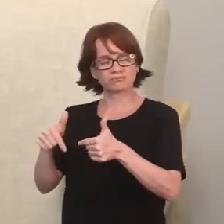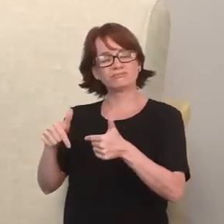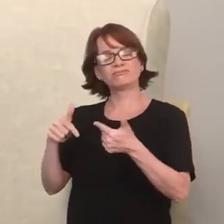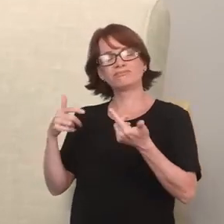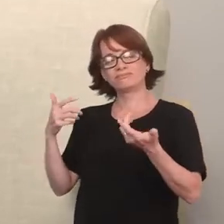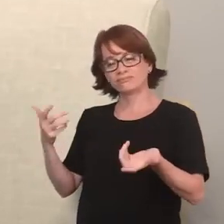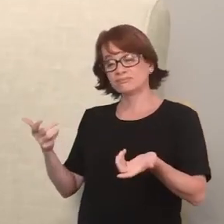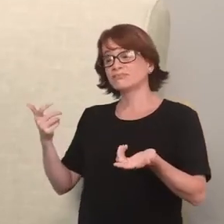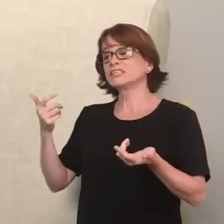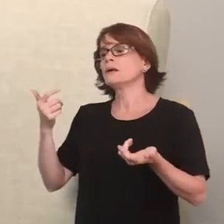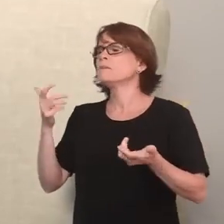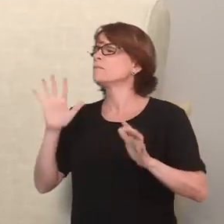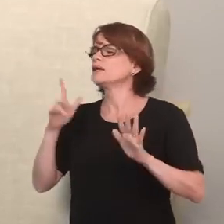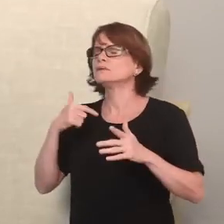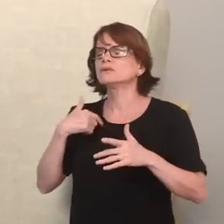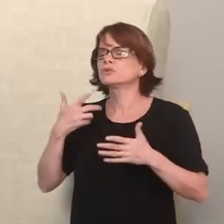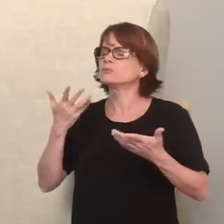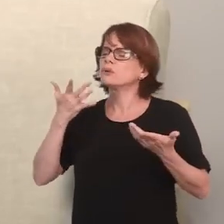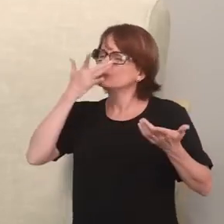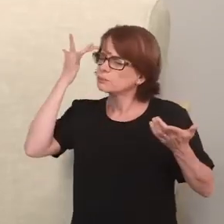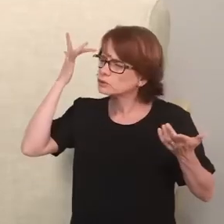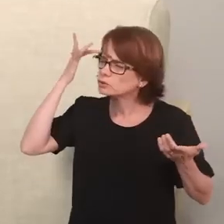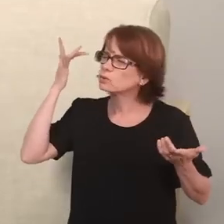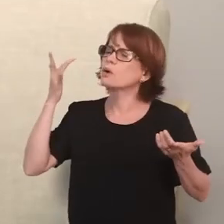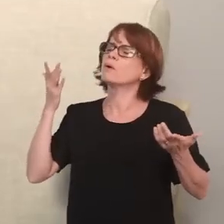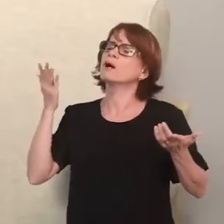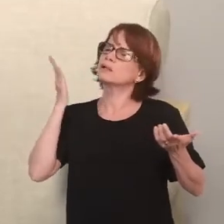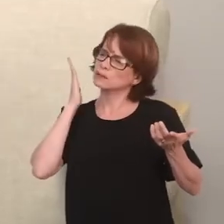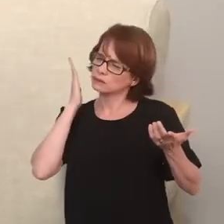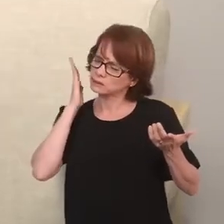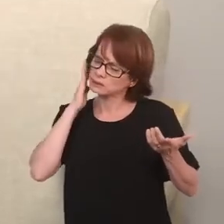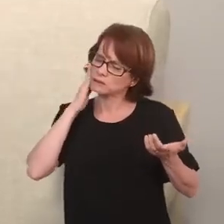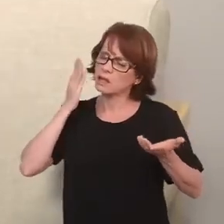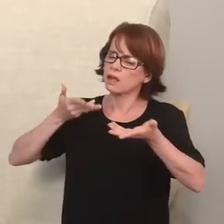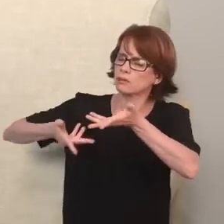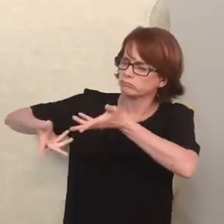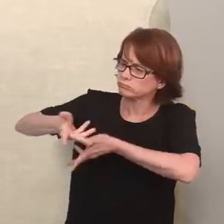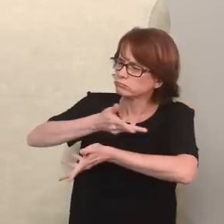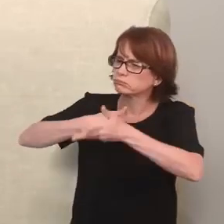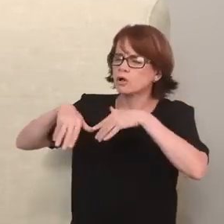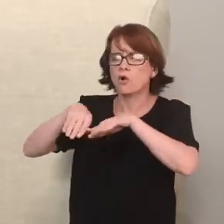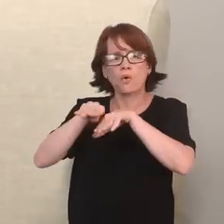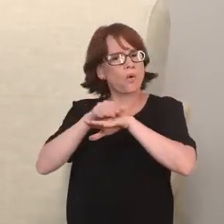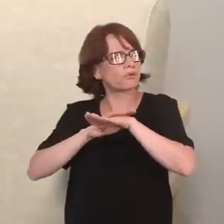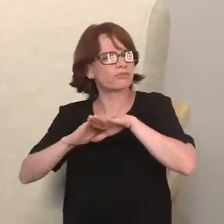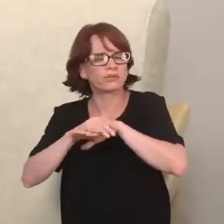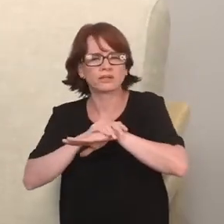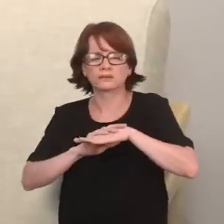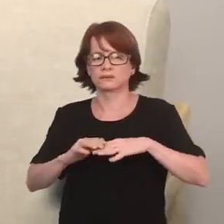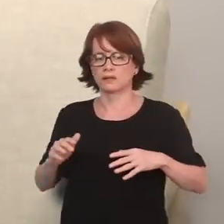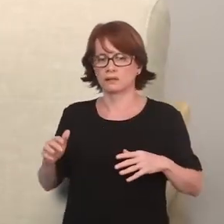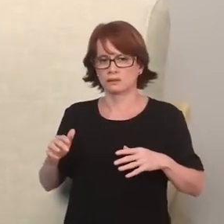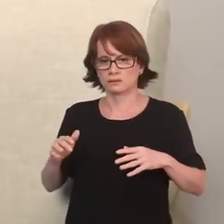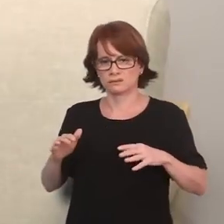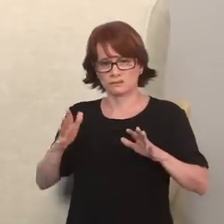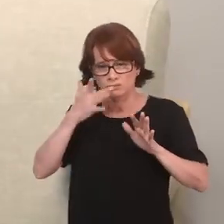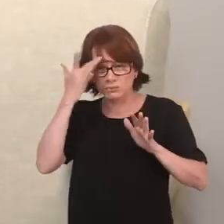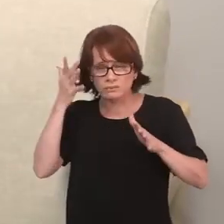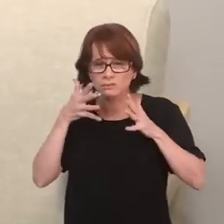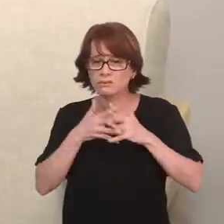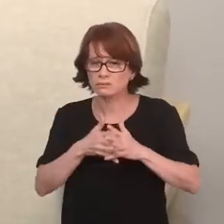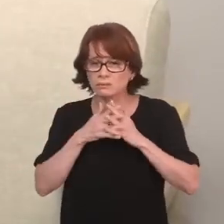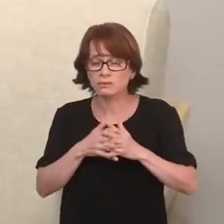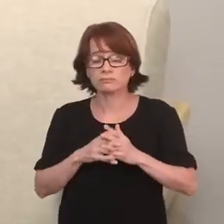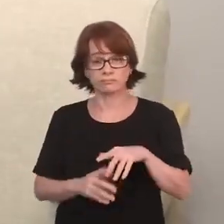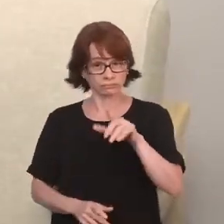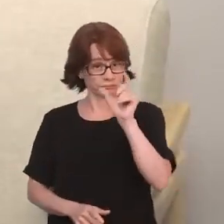assim, bastante ponderada. Isso, eu tenho esse retorno, né, de quem me conhece. as pessoas confundem. Agora, radical, o nome